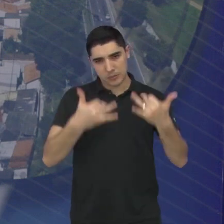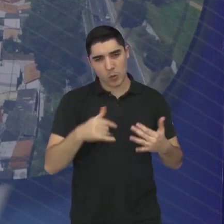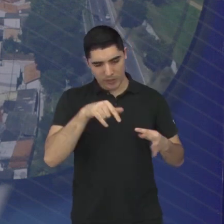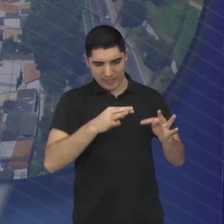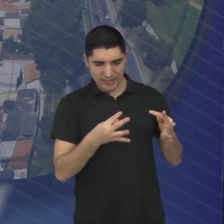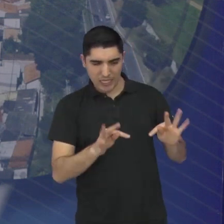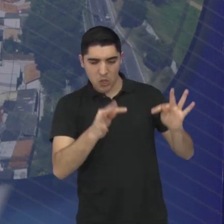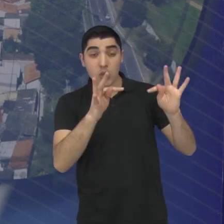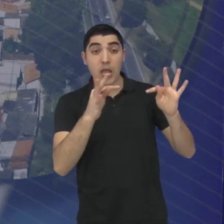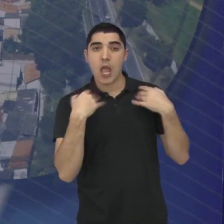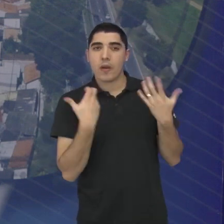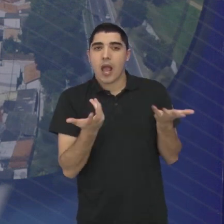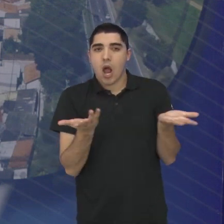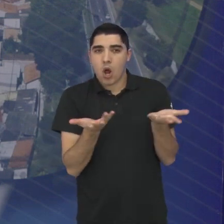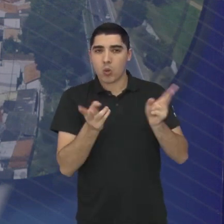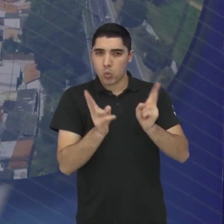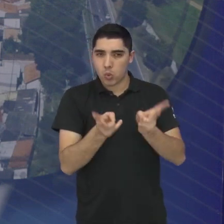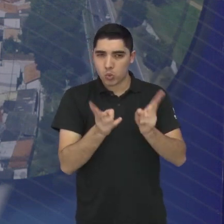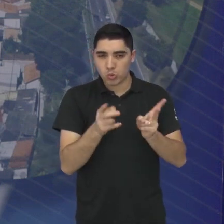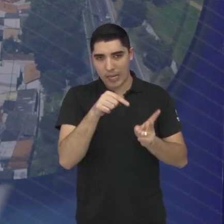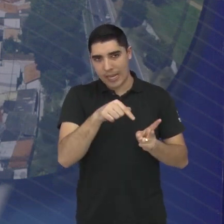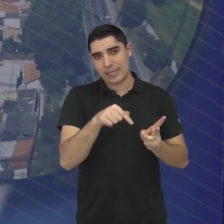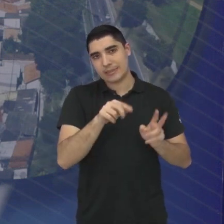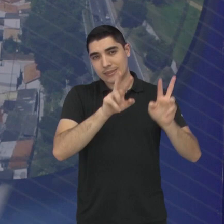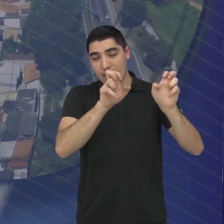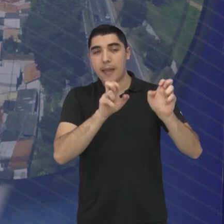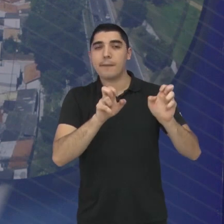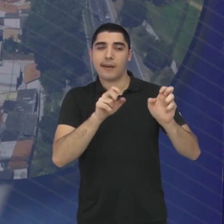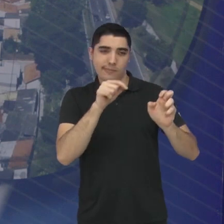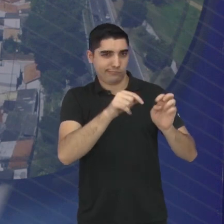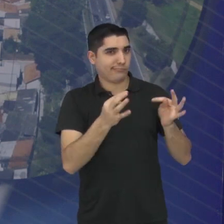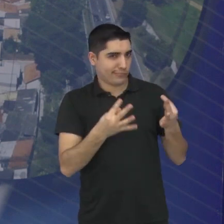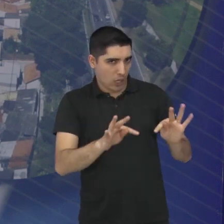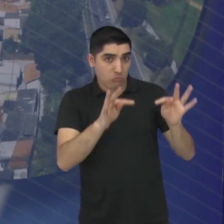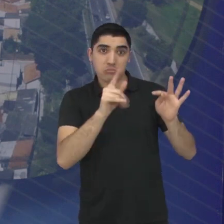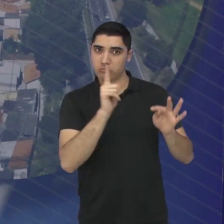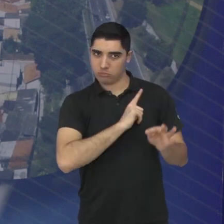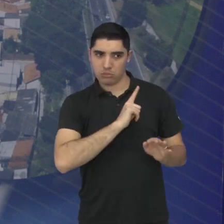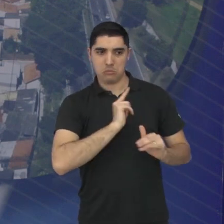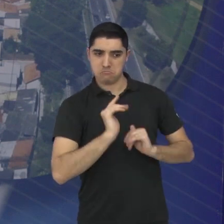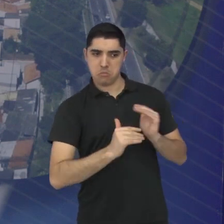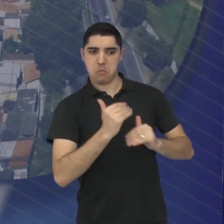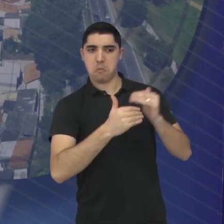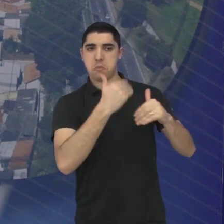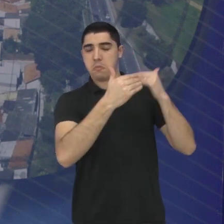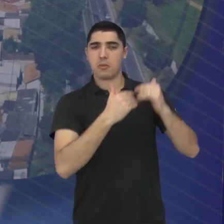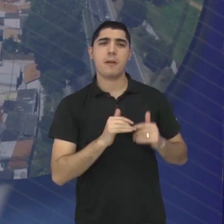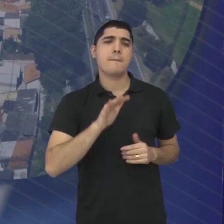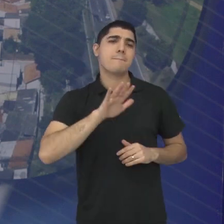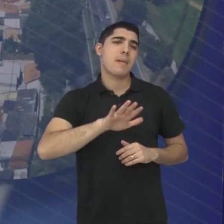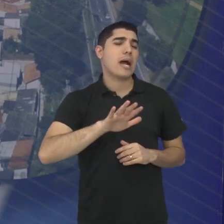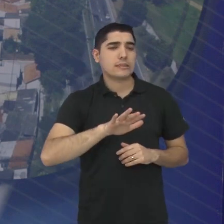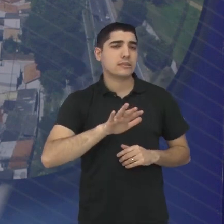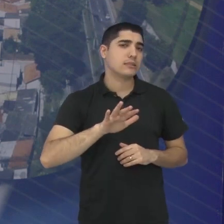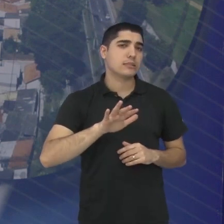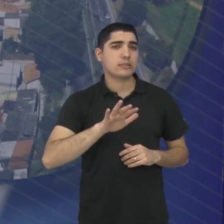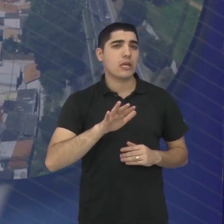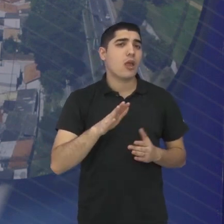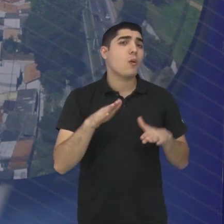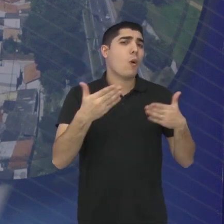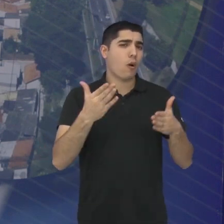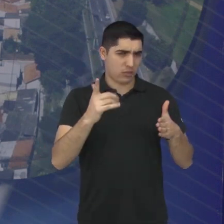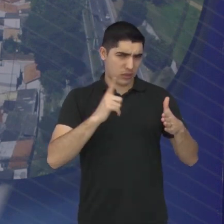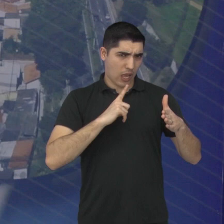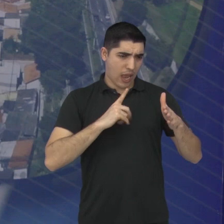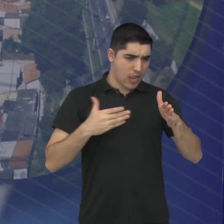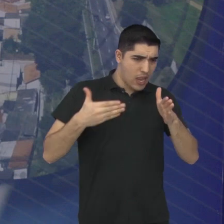quero continuar essa conversa. A gente fala muito dela e ela está evoluindo cada vez mais, mas qual será que é um